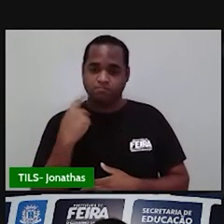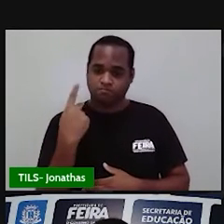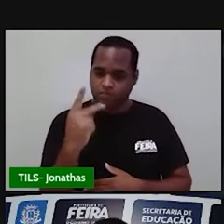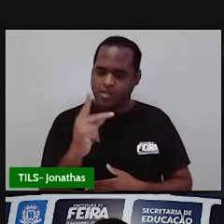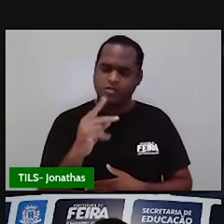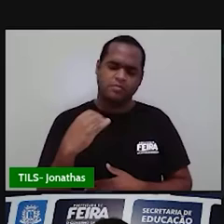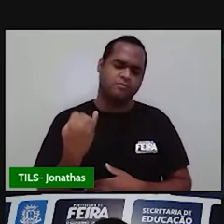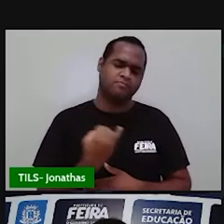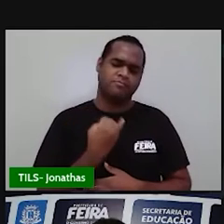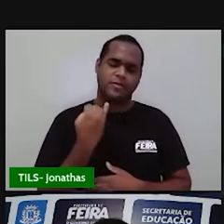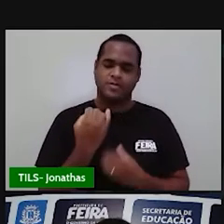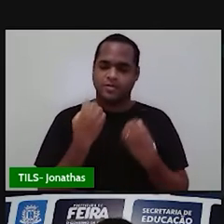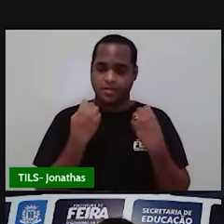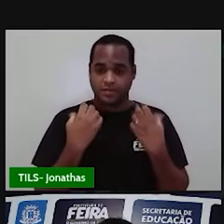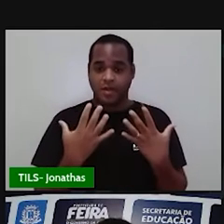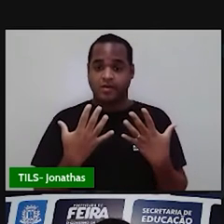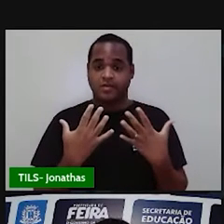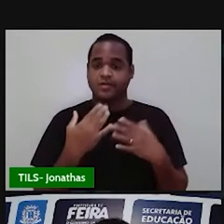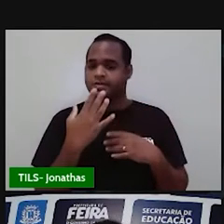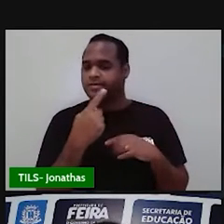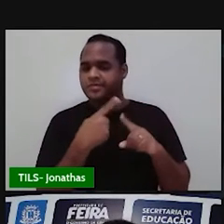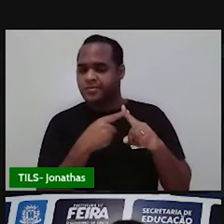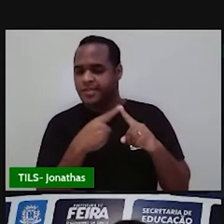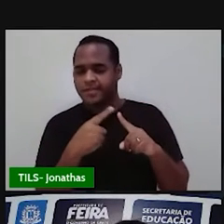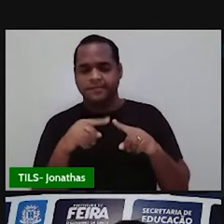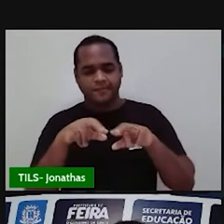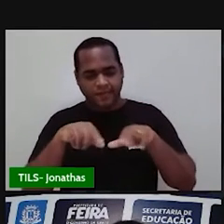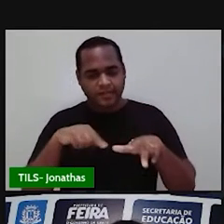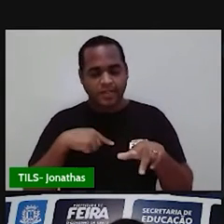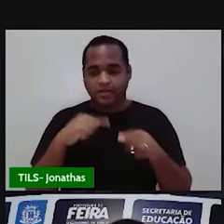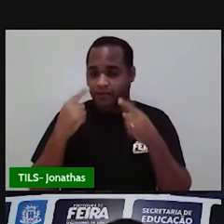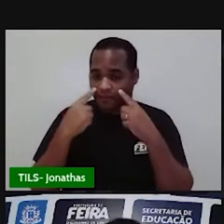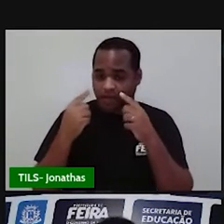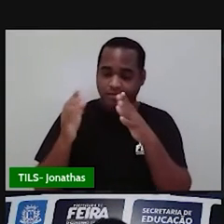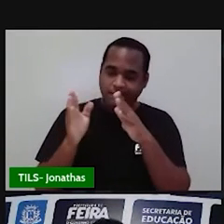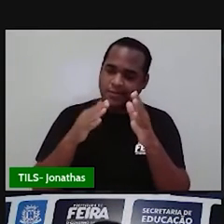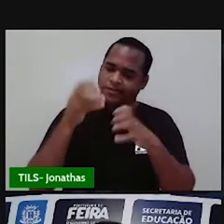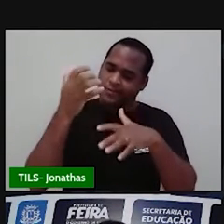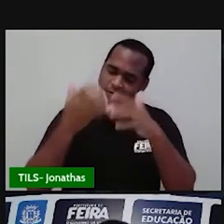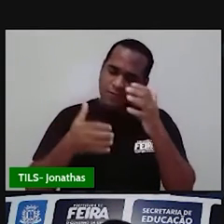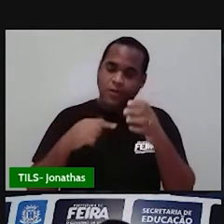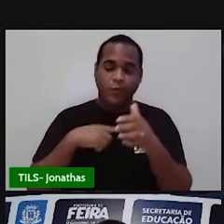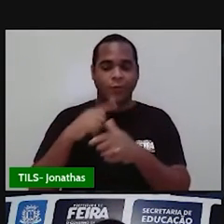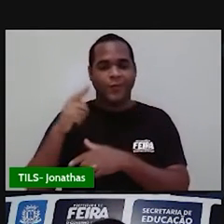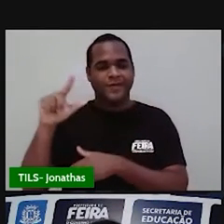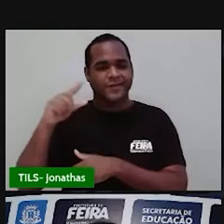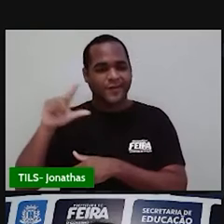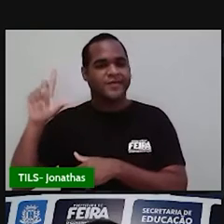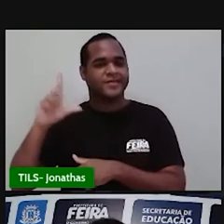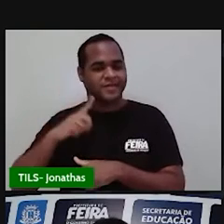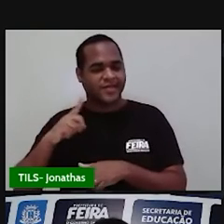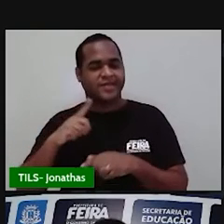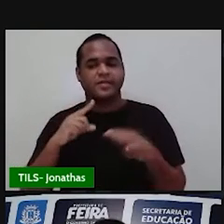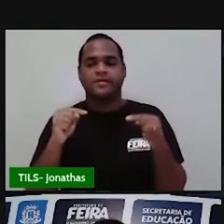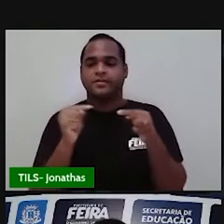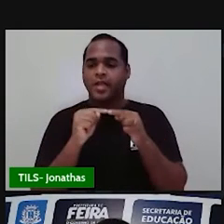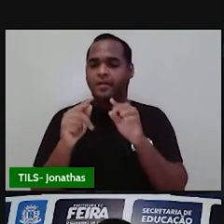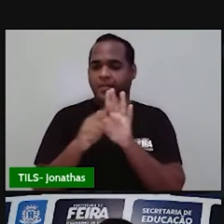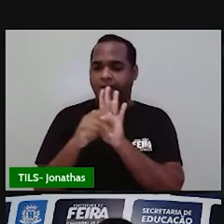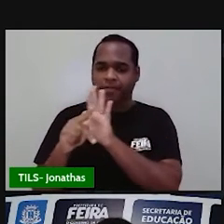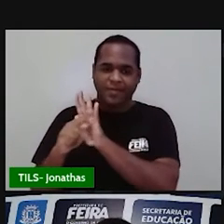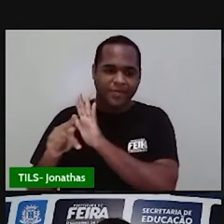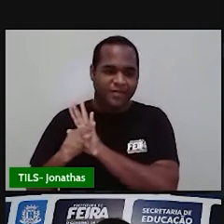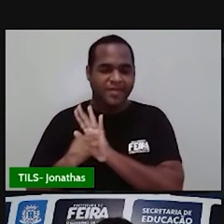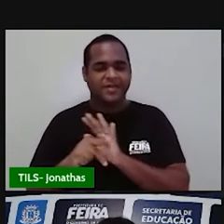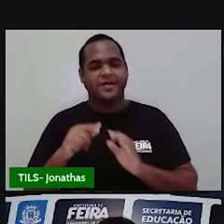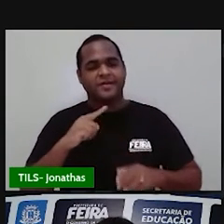você. Porque além das que a gente lê, a gente faz outras, a gente faz parte de outras, tá